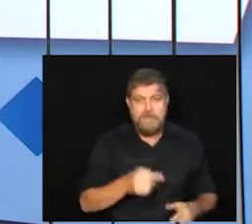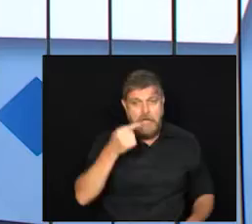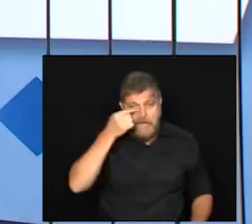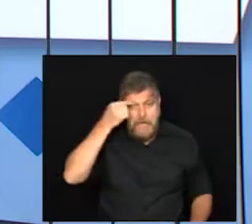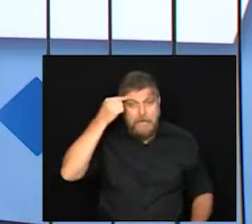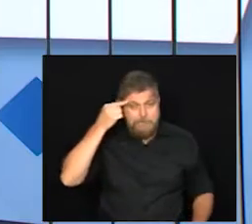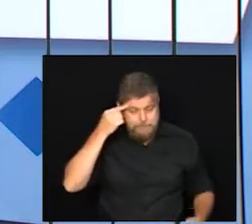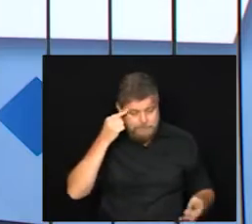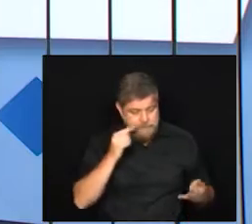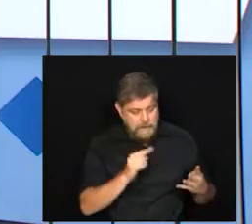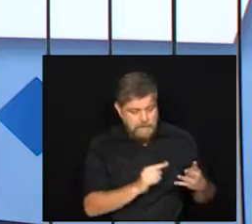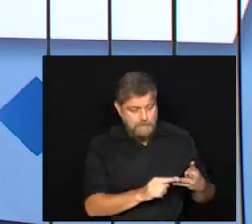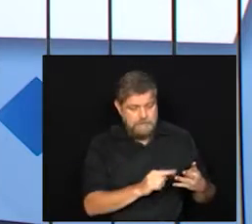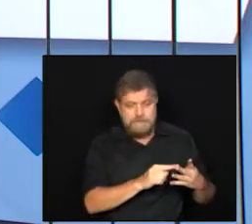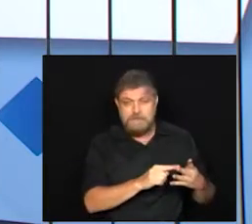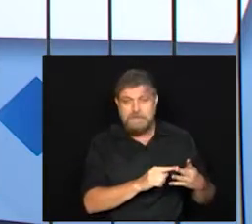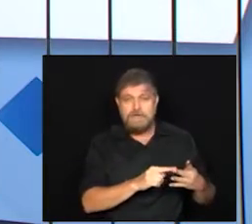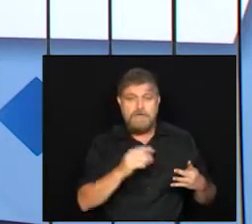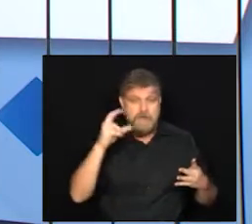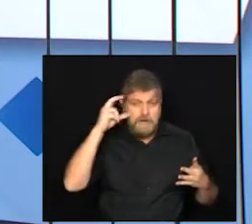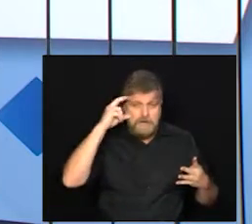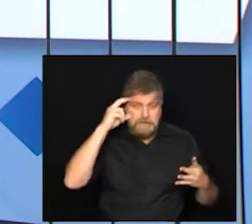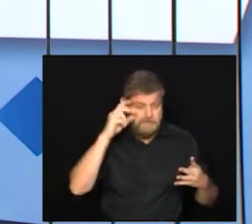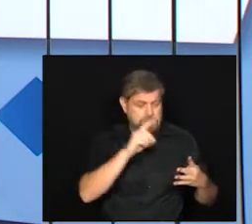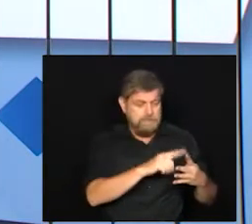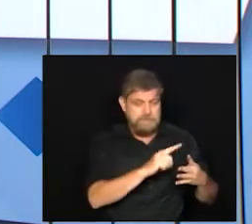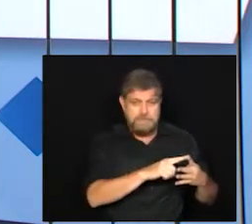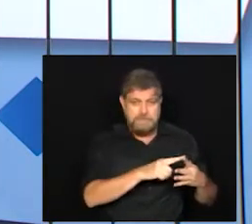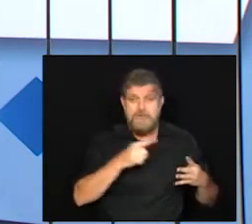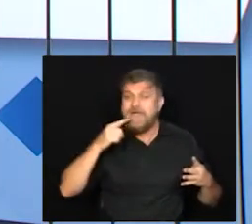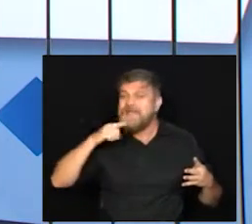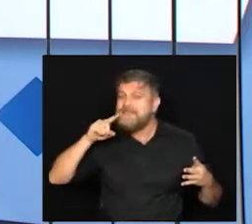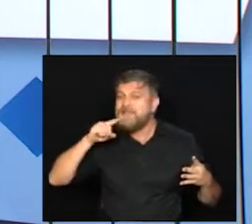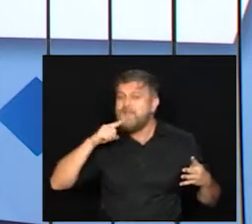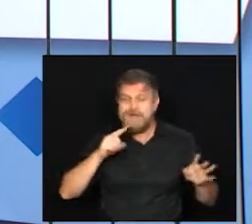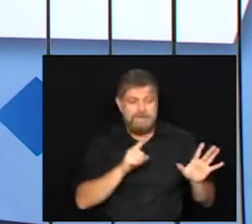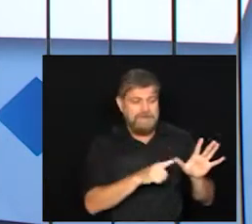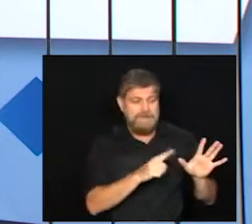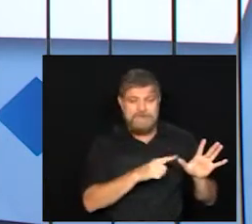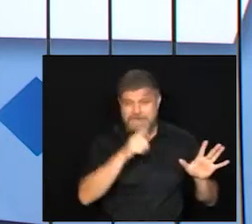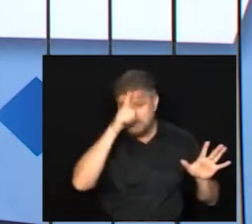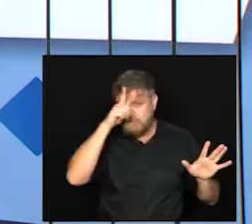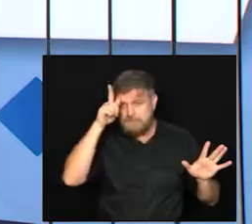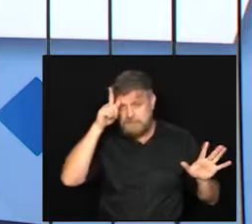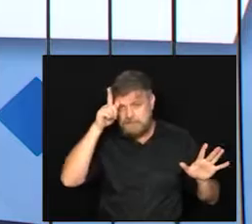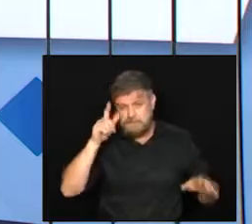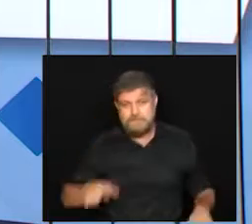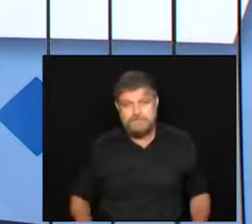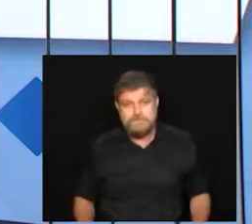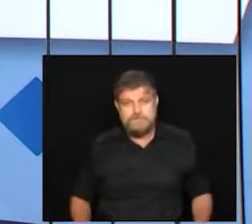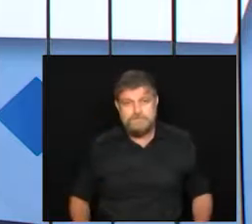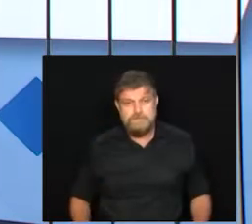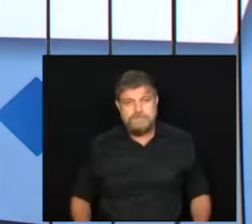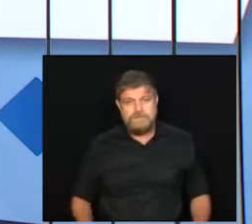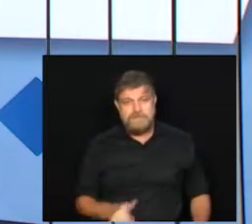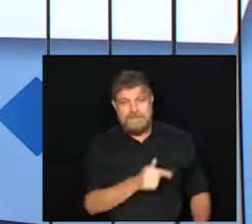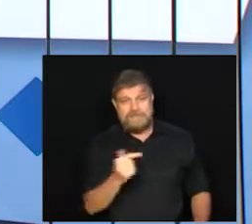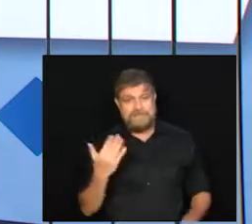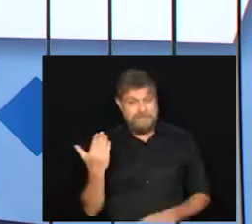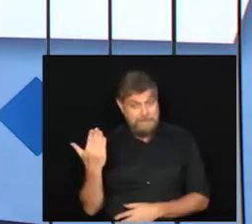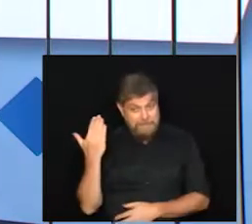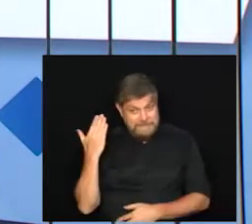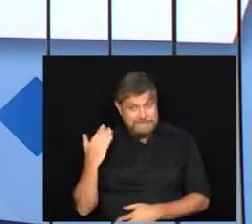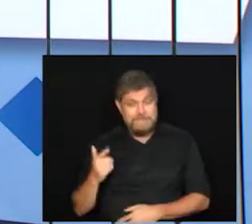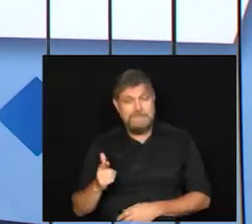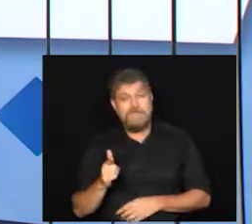e os vereadores Carlinhos Camelô, Eduardo Magoga e Gustavo Peta. E na semana passada, a